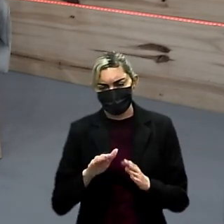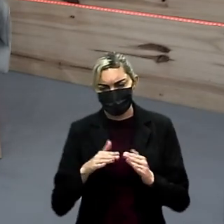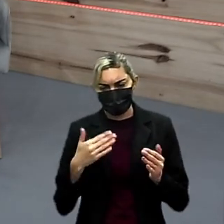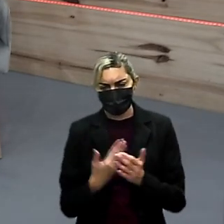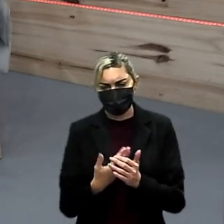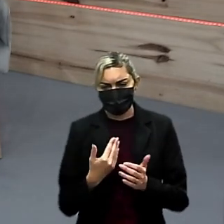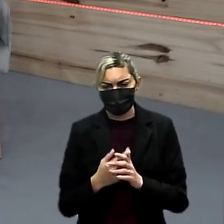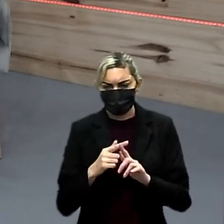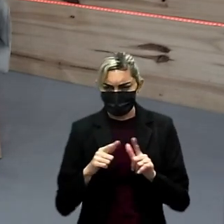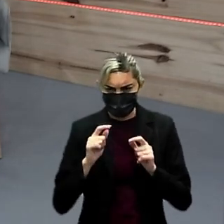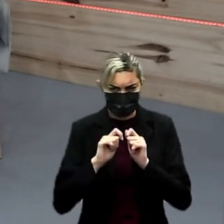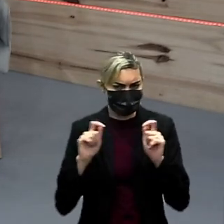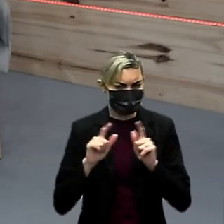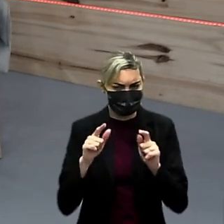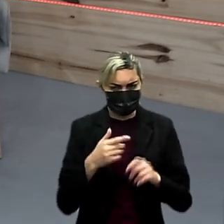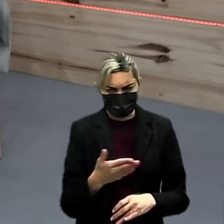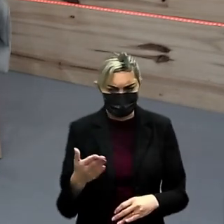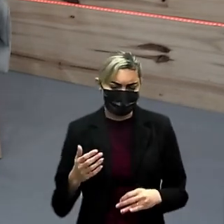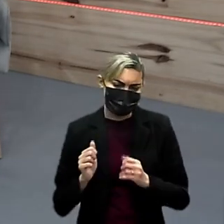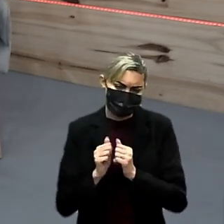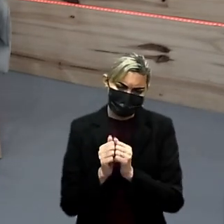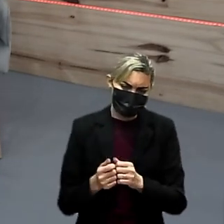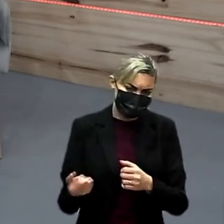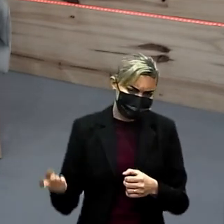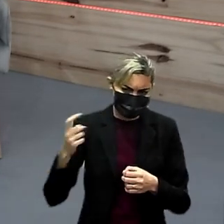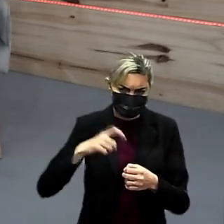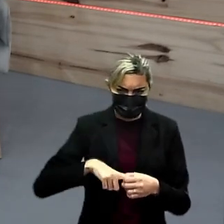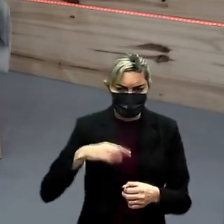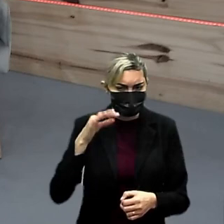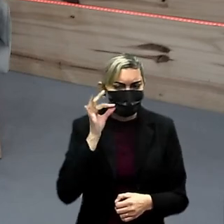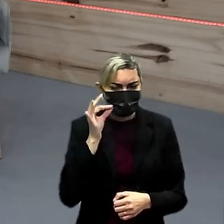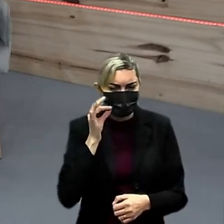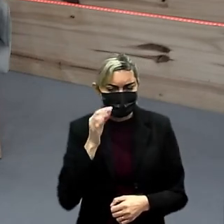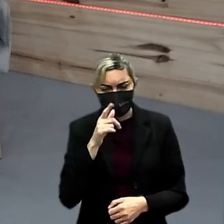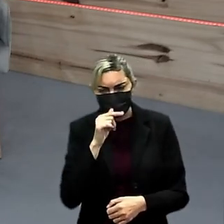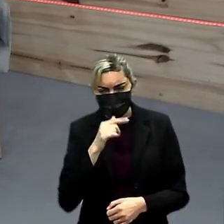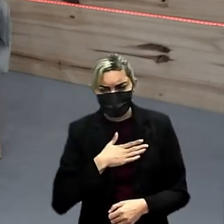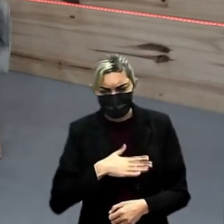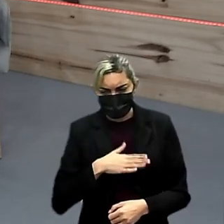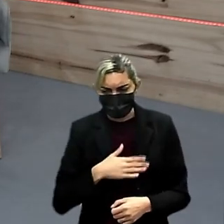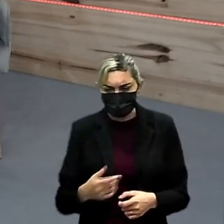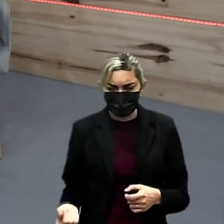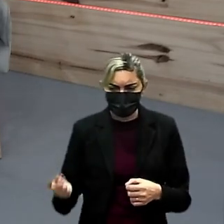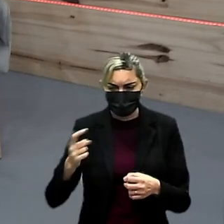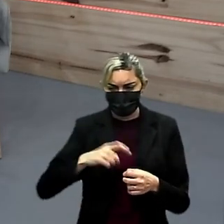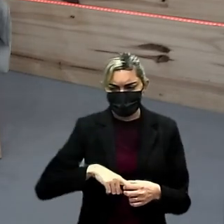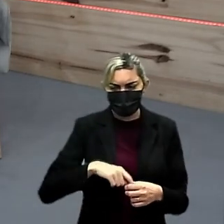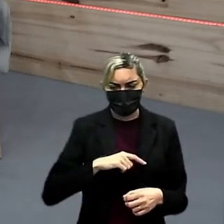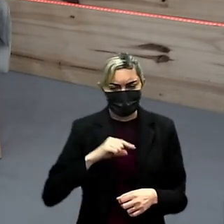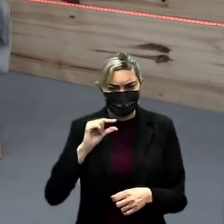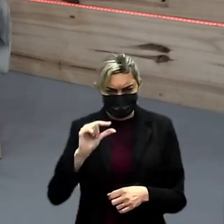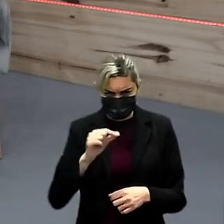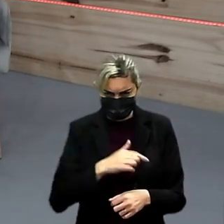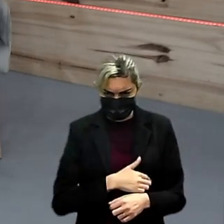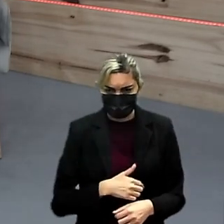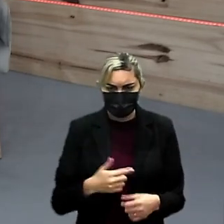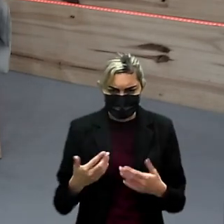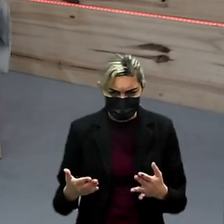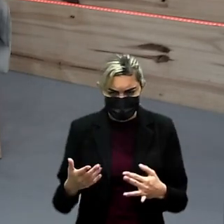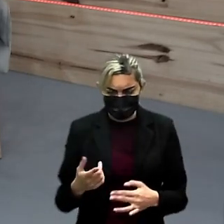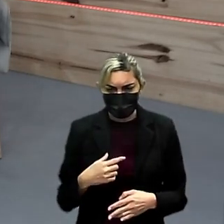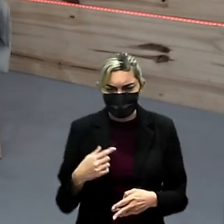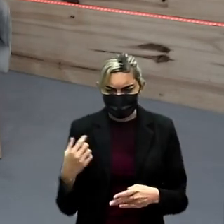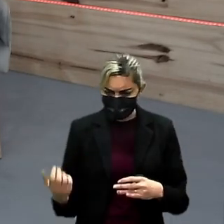escola. Mas fica ligadinho aí, fica conosco, voltamos já já, toma um cafezinho, uma aguinha, voltamos daqui a pouco, não é isso, professor? Correto.